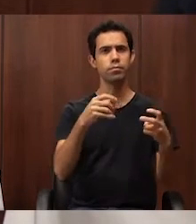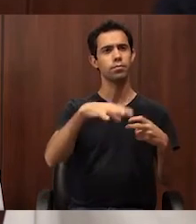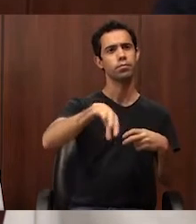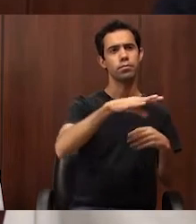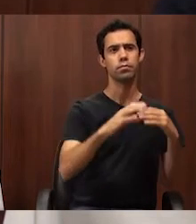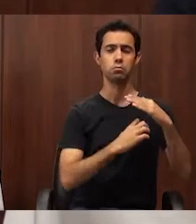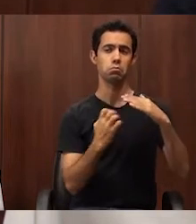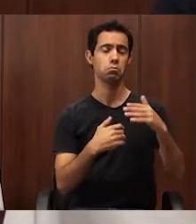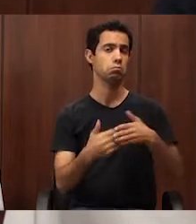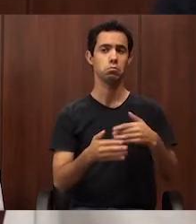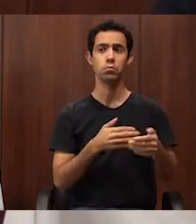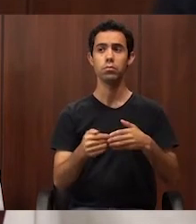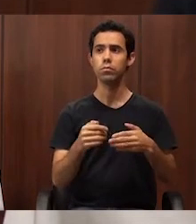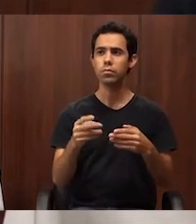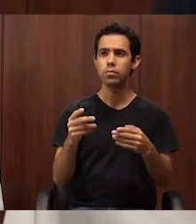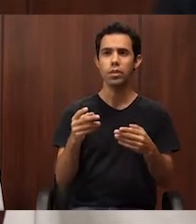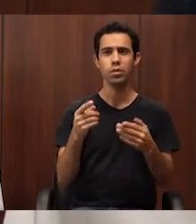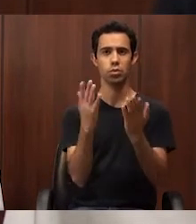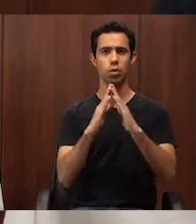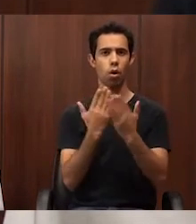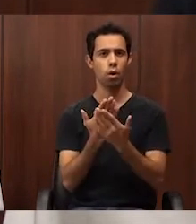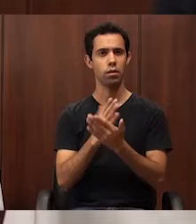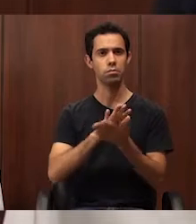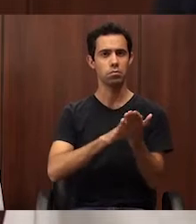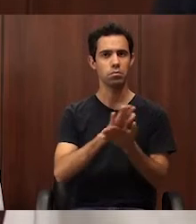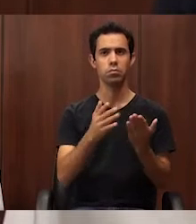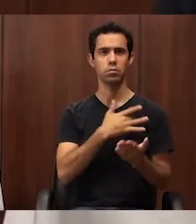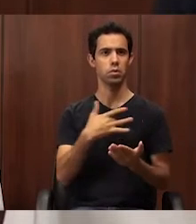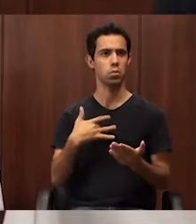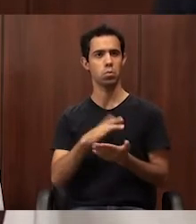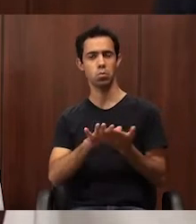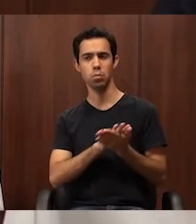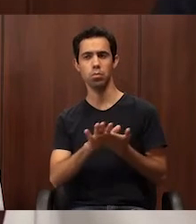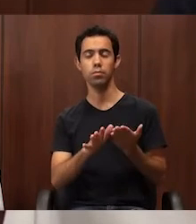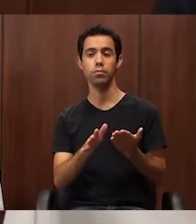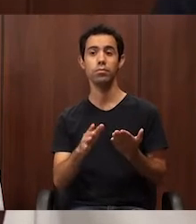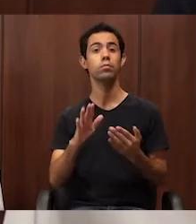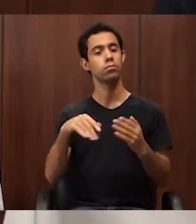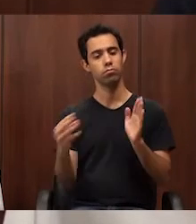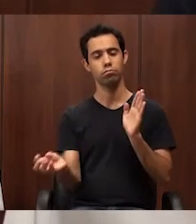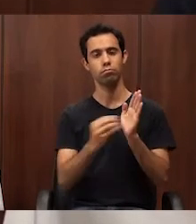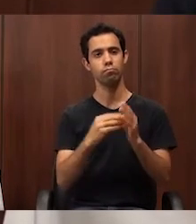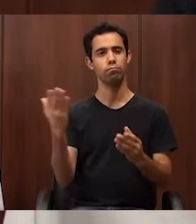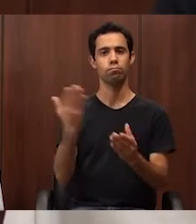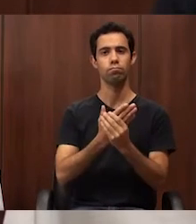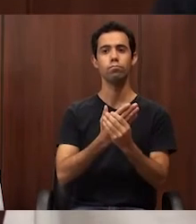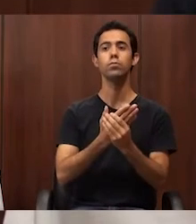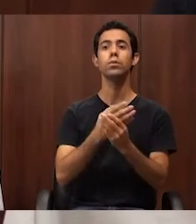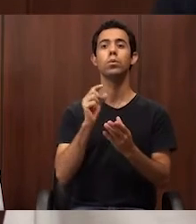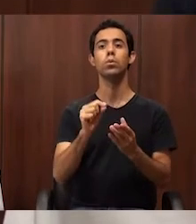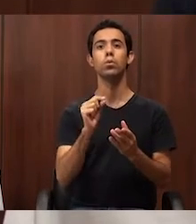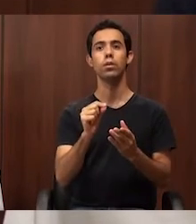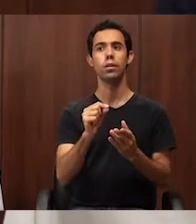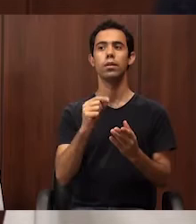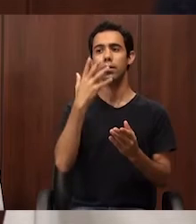não tinha uma licença de funcionamento, não era nem escola, nem estabelecimento de saúde, e isso muitas vezes aparecia no processo já no momento em que a